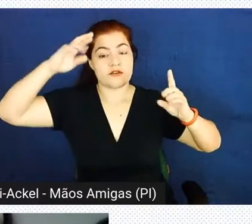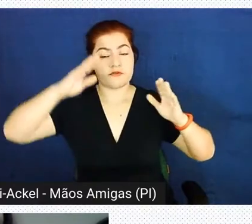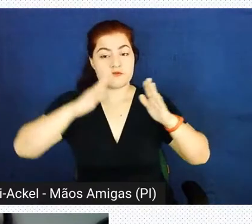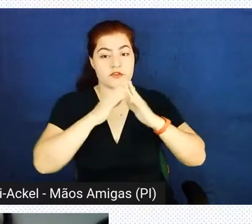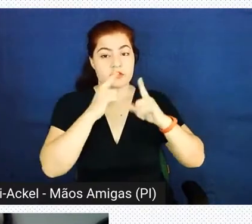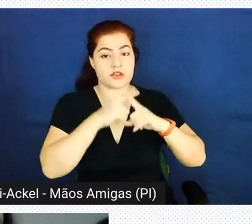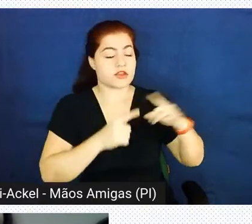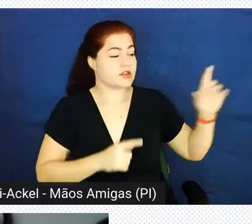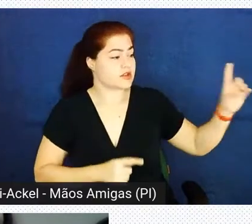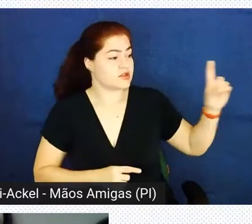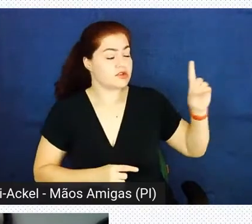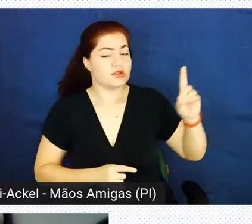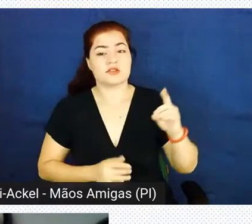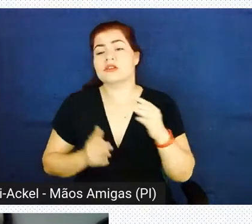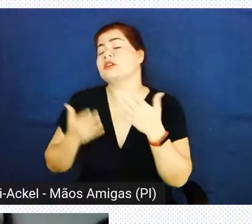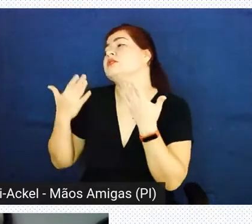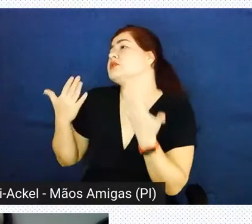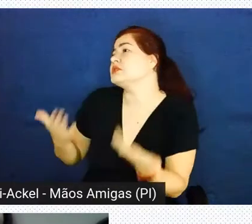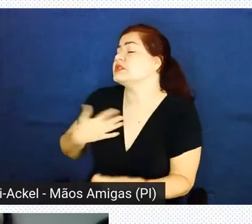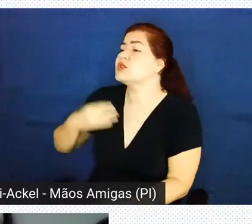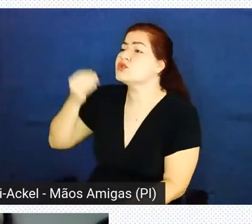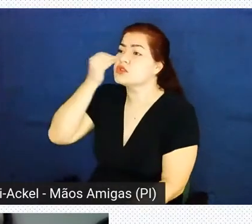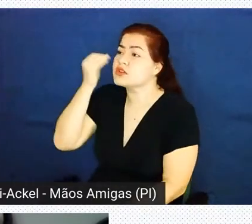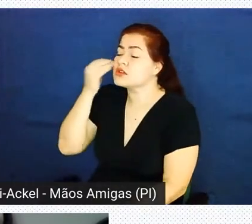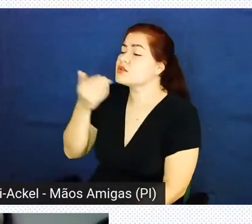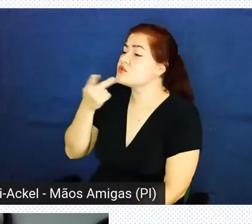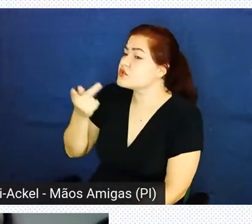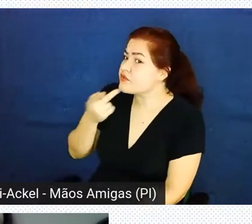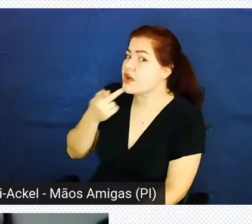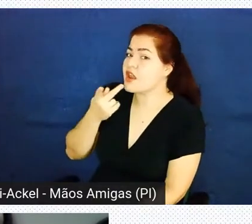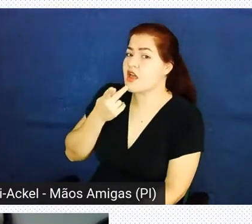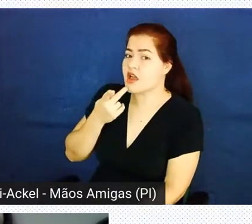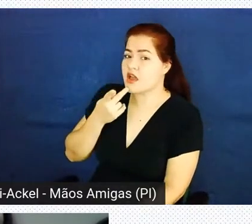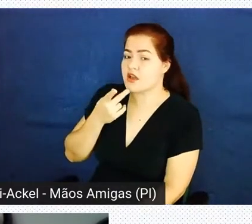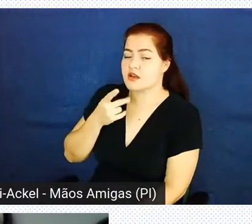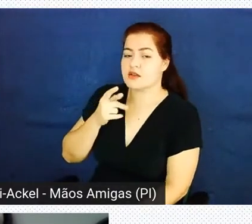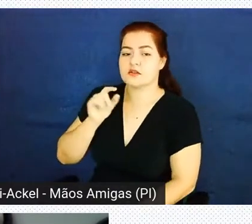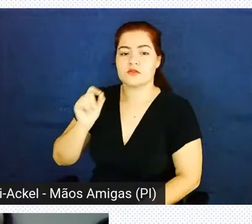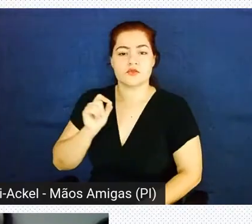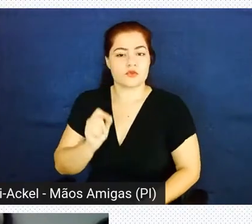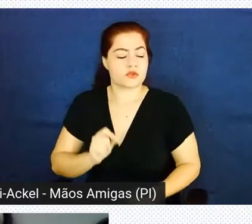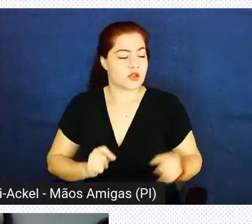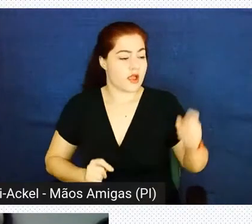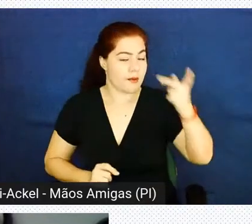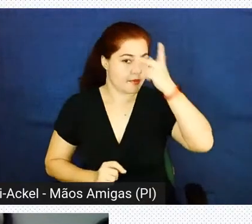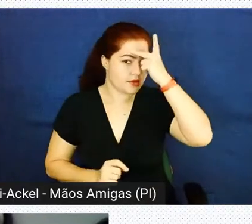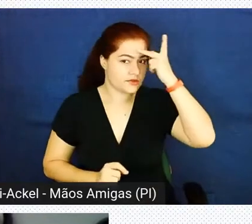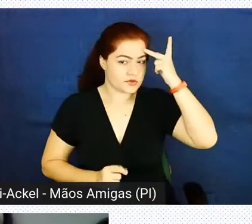tentava falar-lhe, e foi aí que um de seus servos,